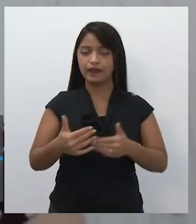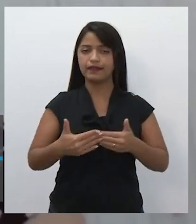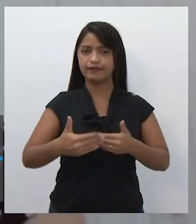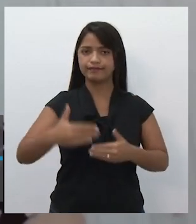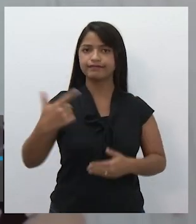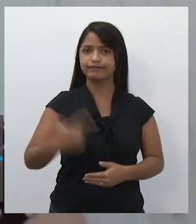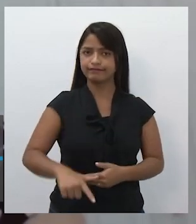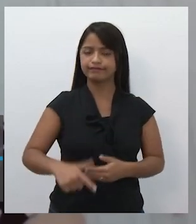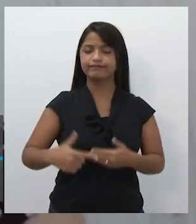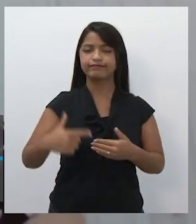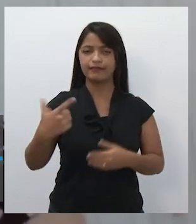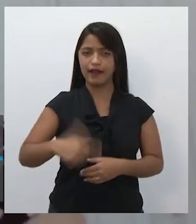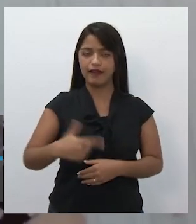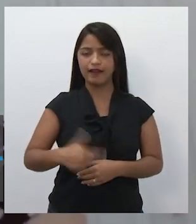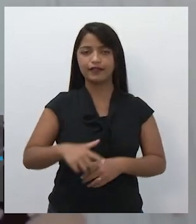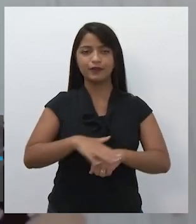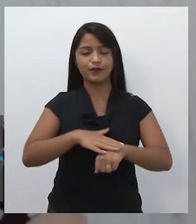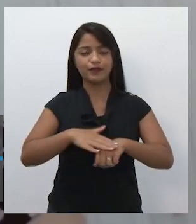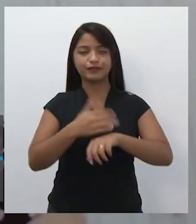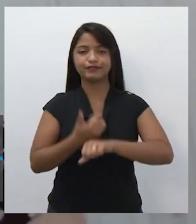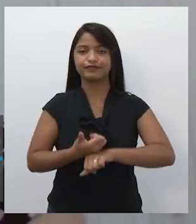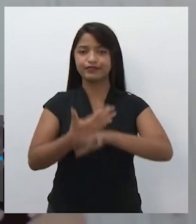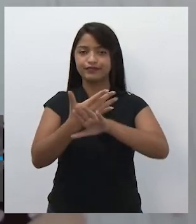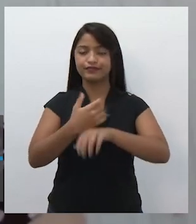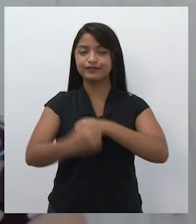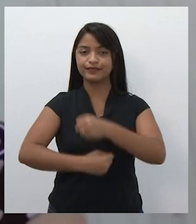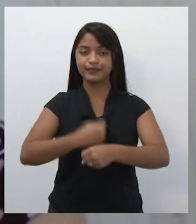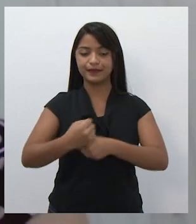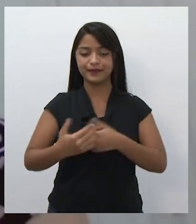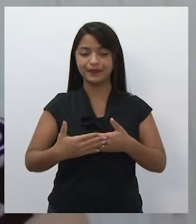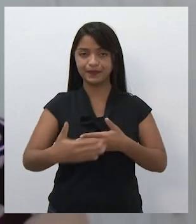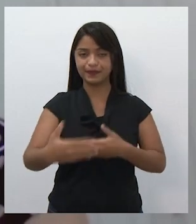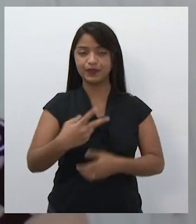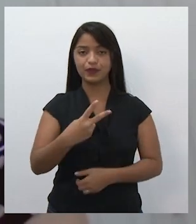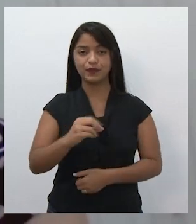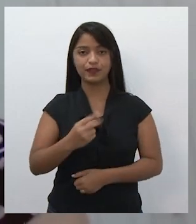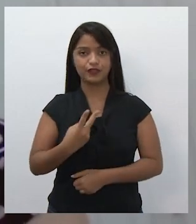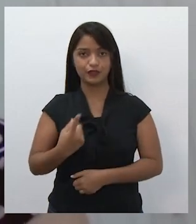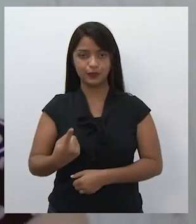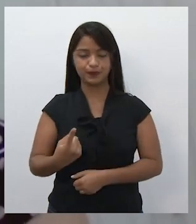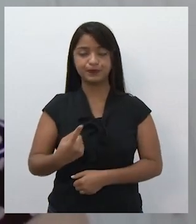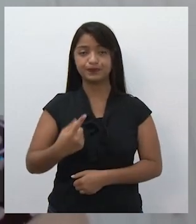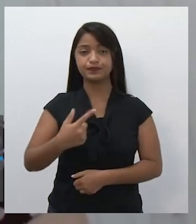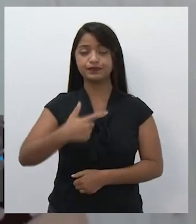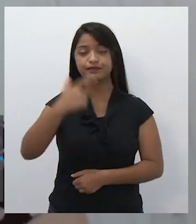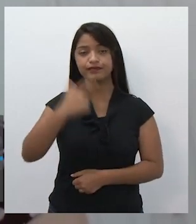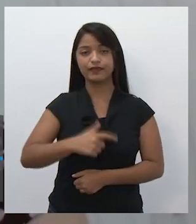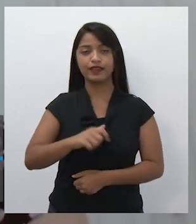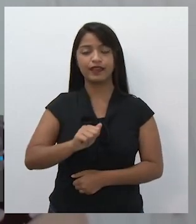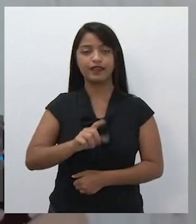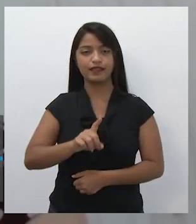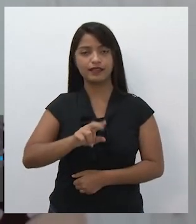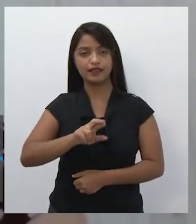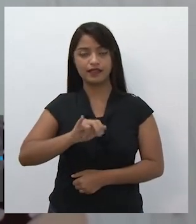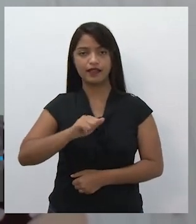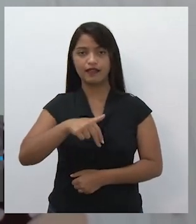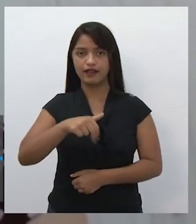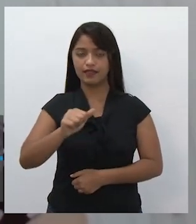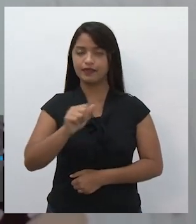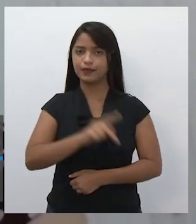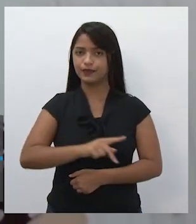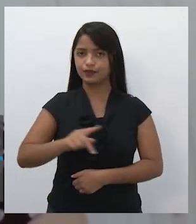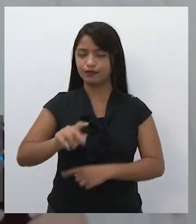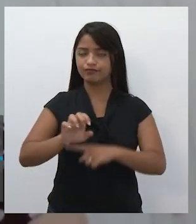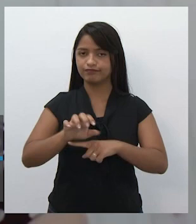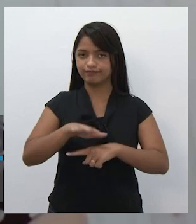e informações que teremos com vocês ao longo de 2021. Eu sou Adriana, professora da rede.